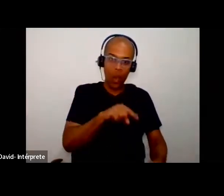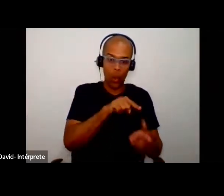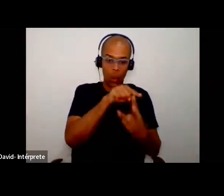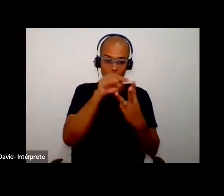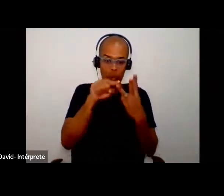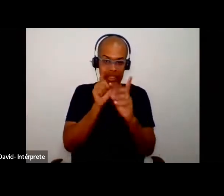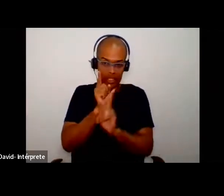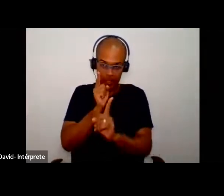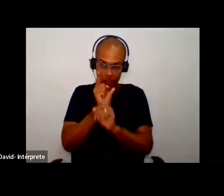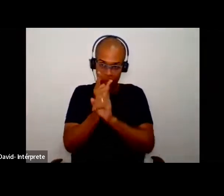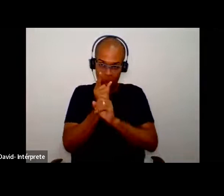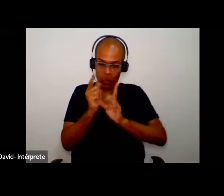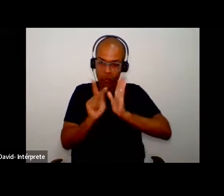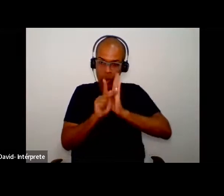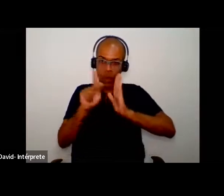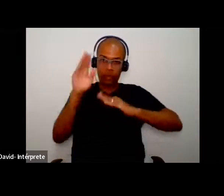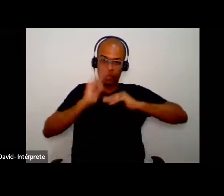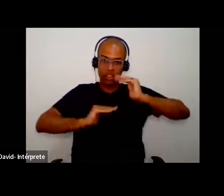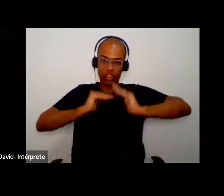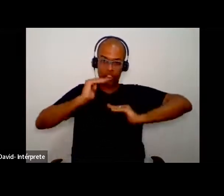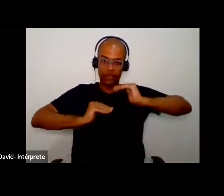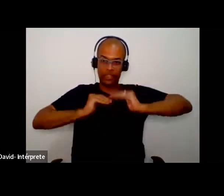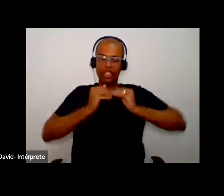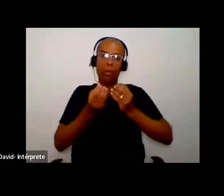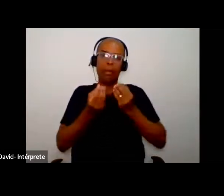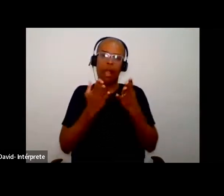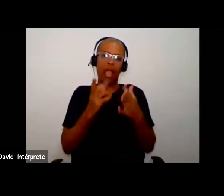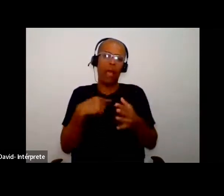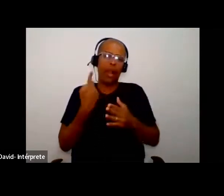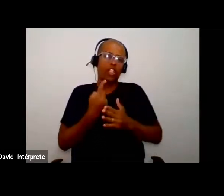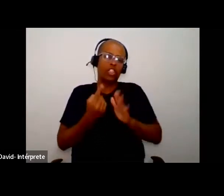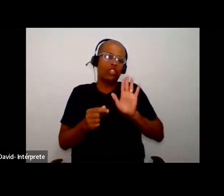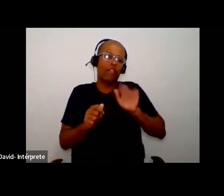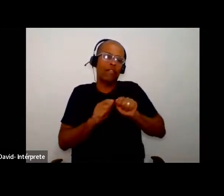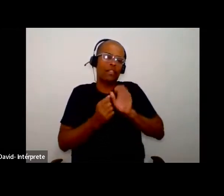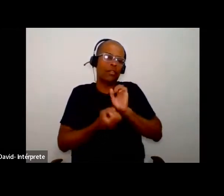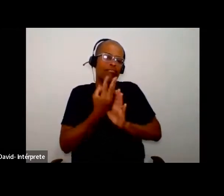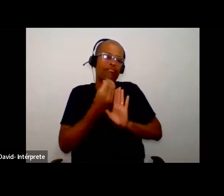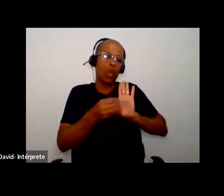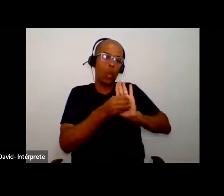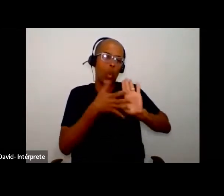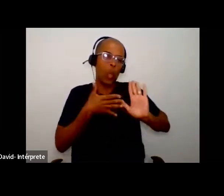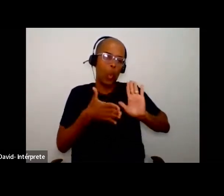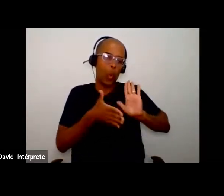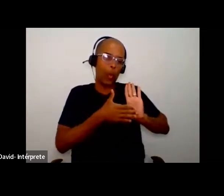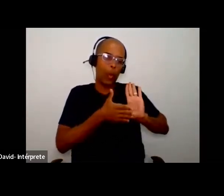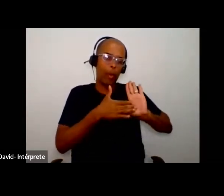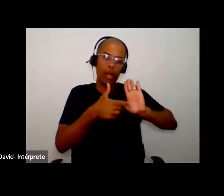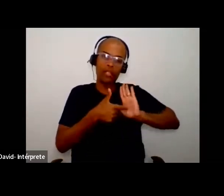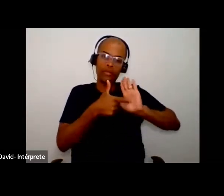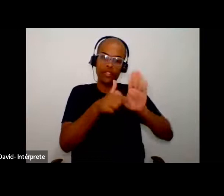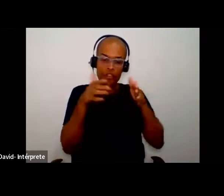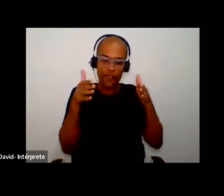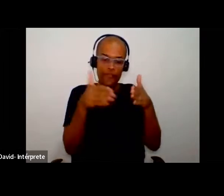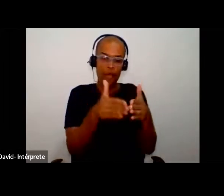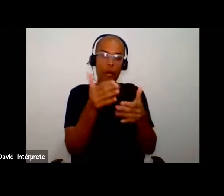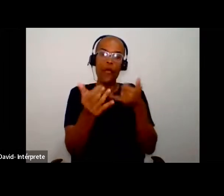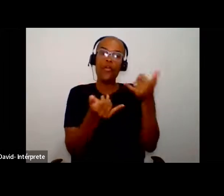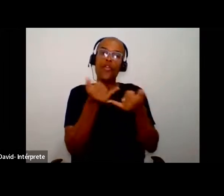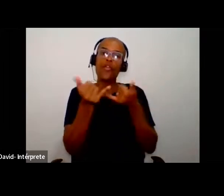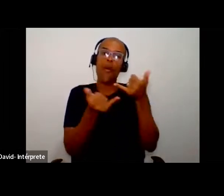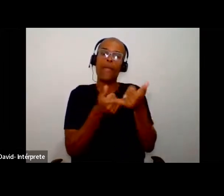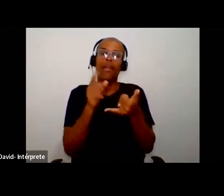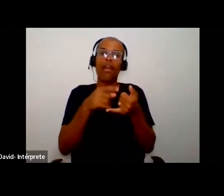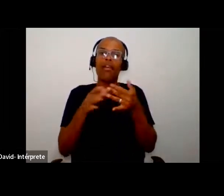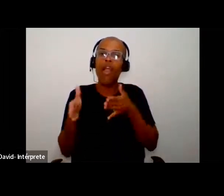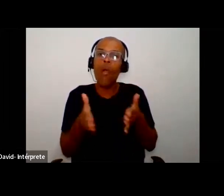dessas atividades foram para a gente desenvolver propostas curriculares que tiveram o foco no brincar, como caminho